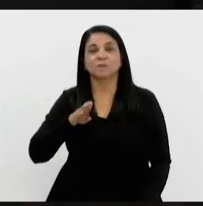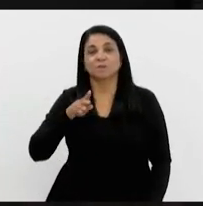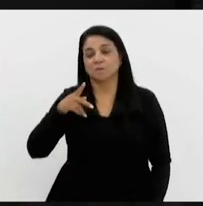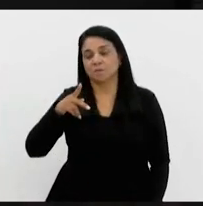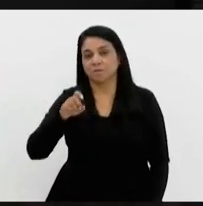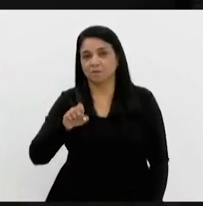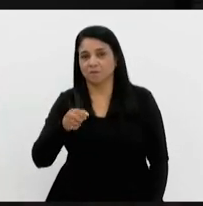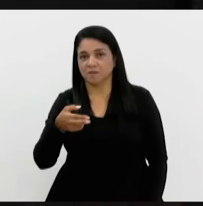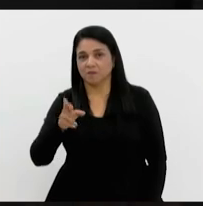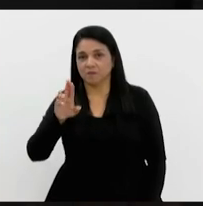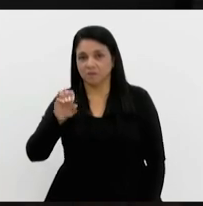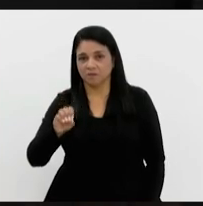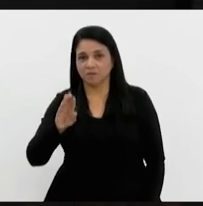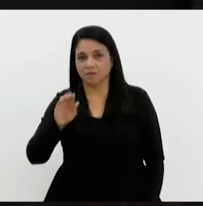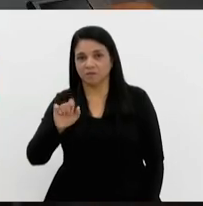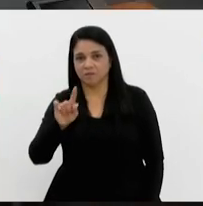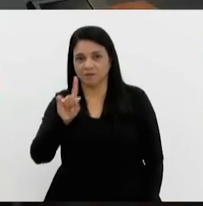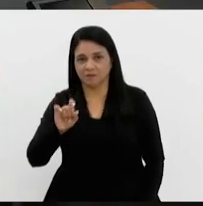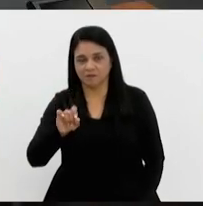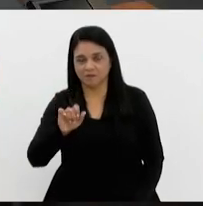condução dos trabalhos da mesa.